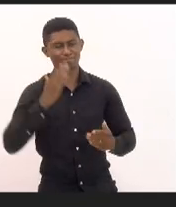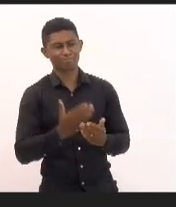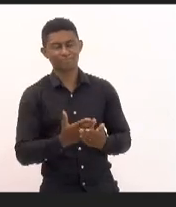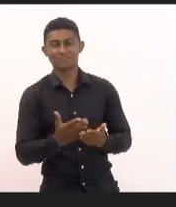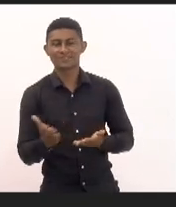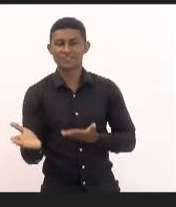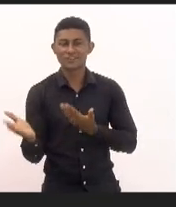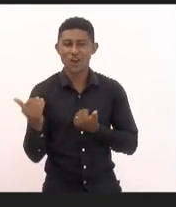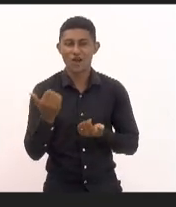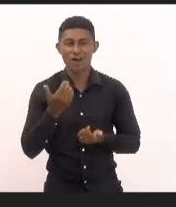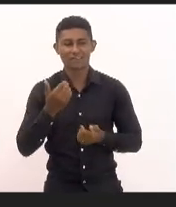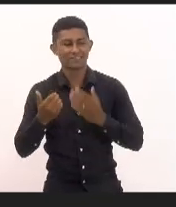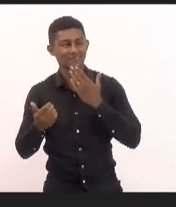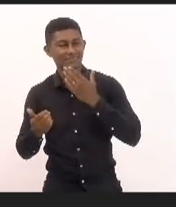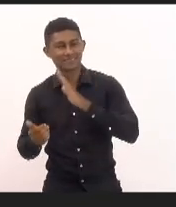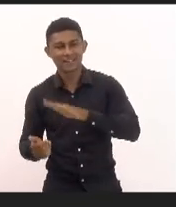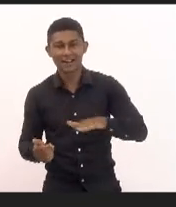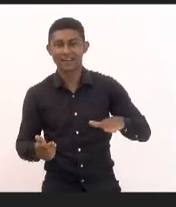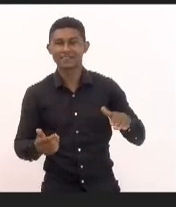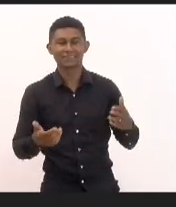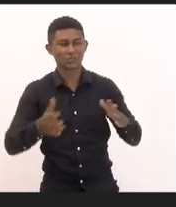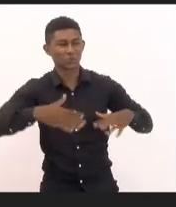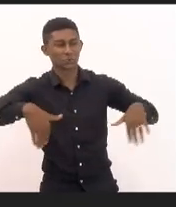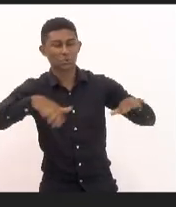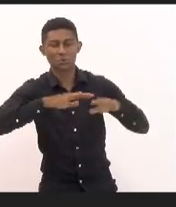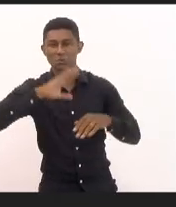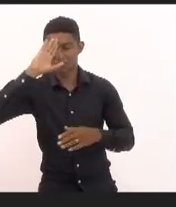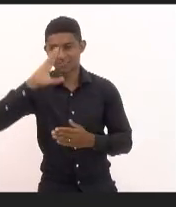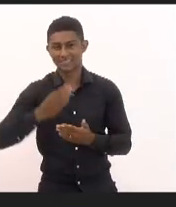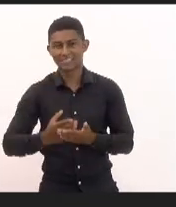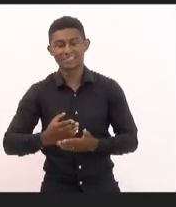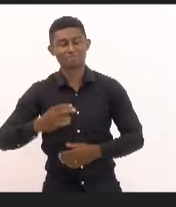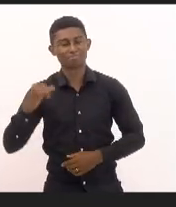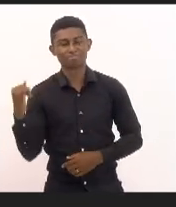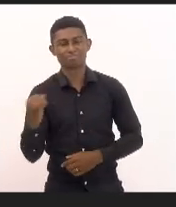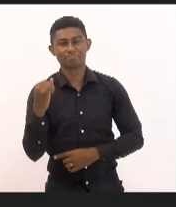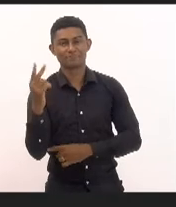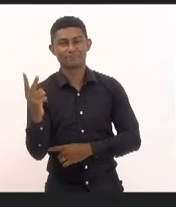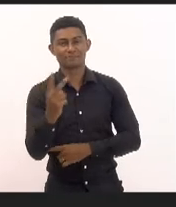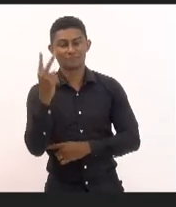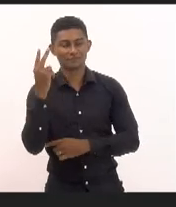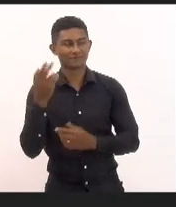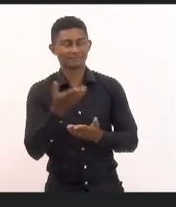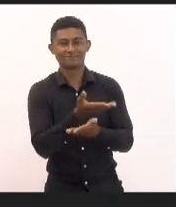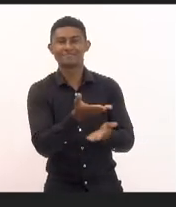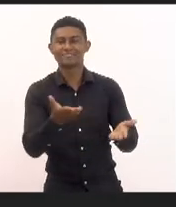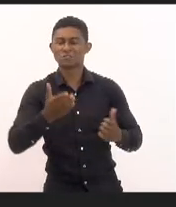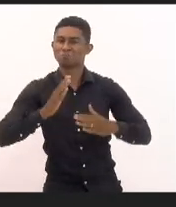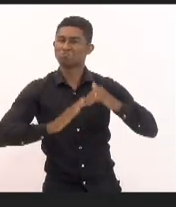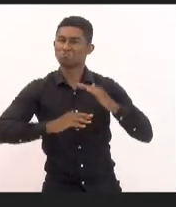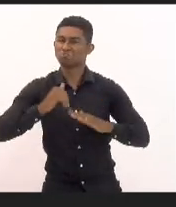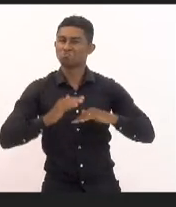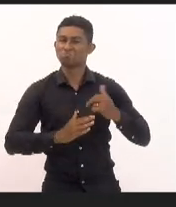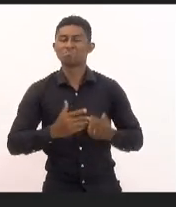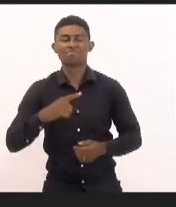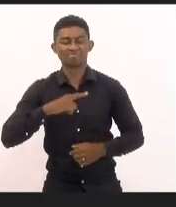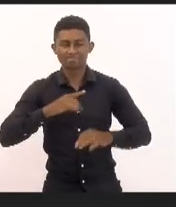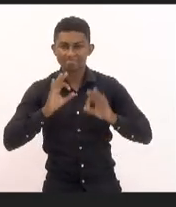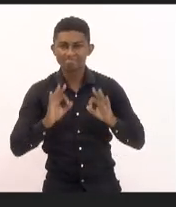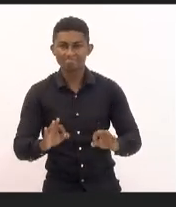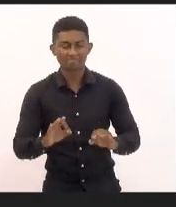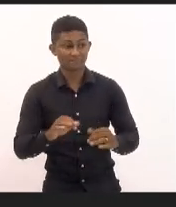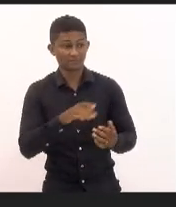nas crianças vale muito a pena. Nós temos talentos natos, não é? Aí dentro dessas